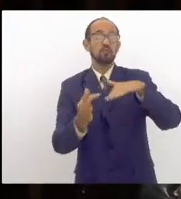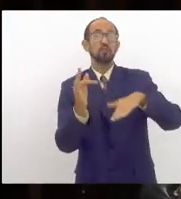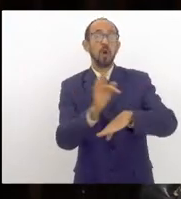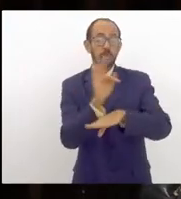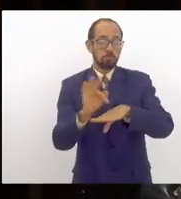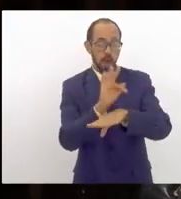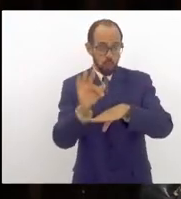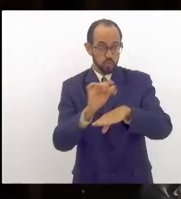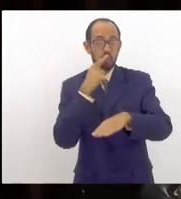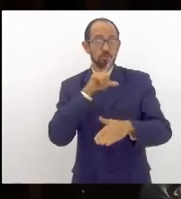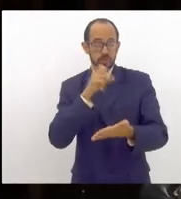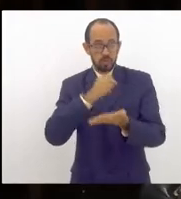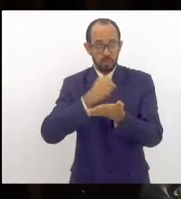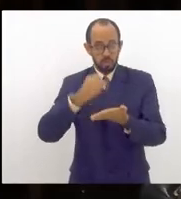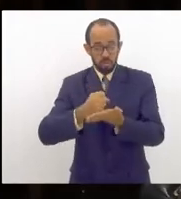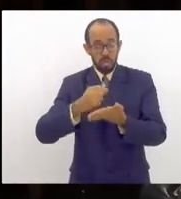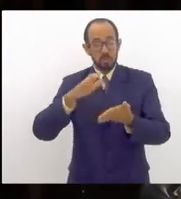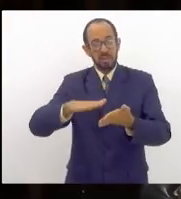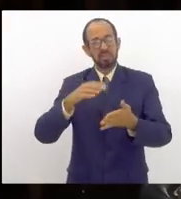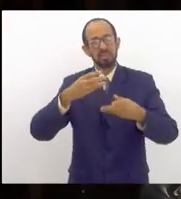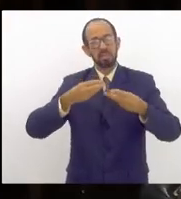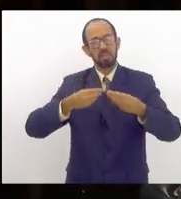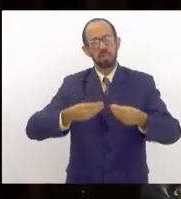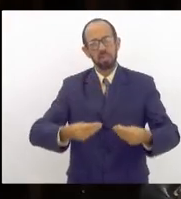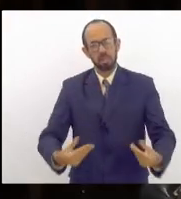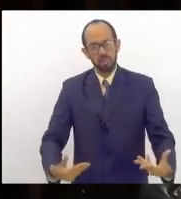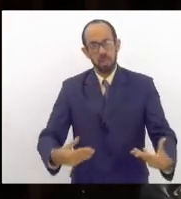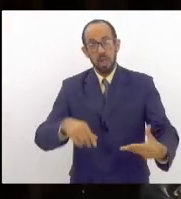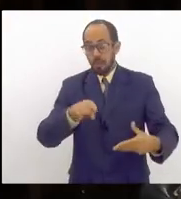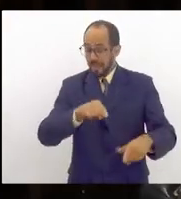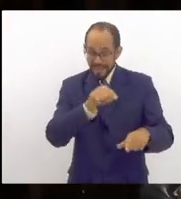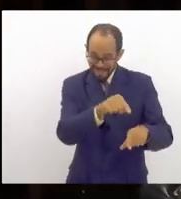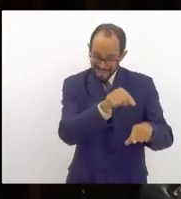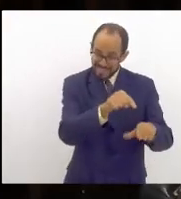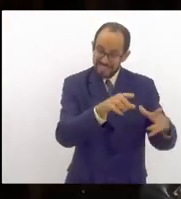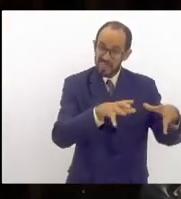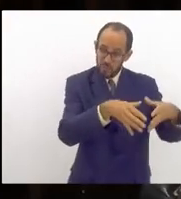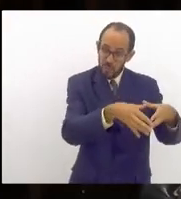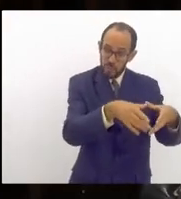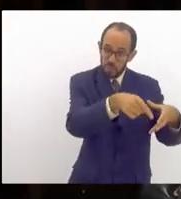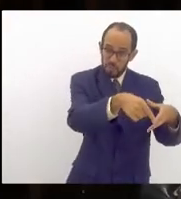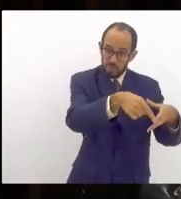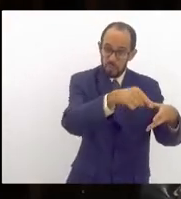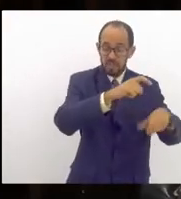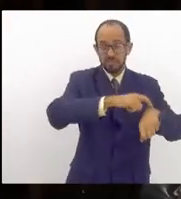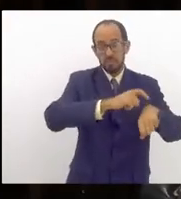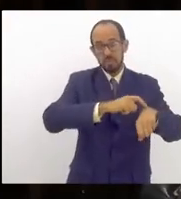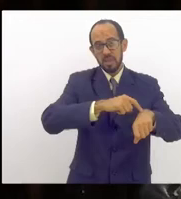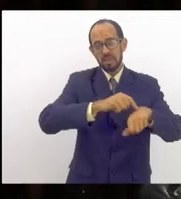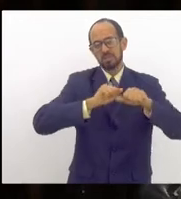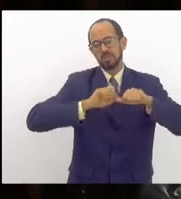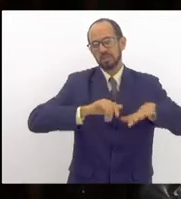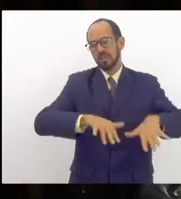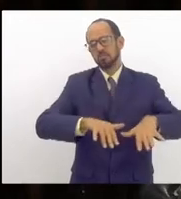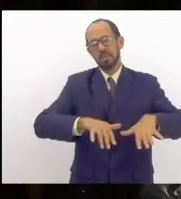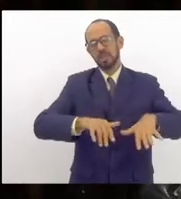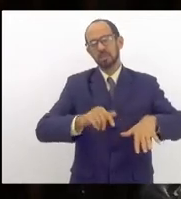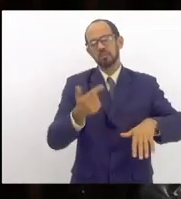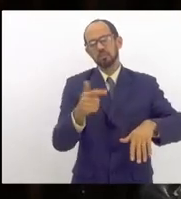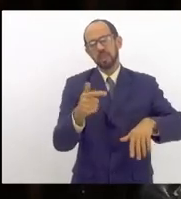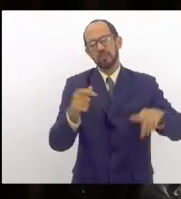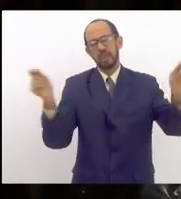contratação ainda que precária mas nós estamos falando de trabalhadores em especial aqui que nessa nesse momento da pandemia sequer tiveram